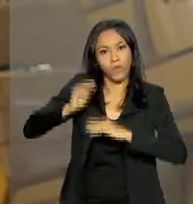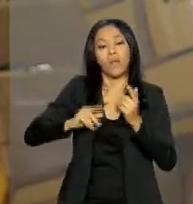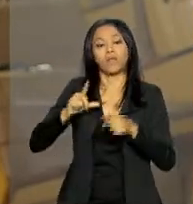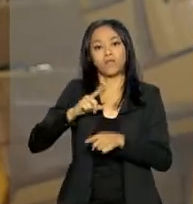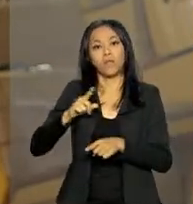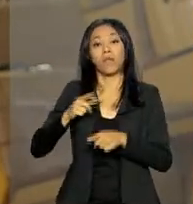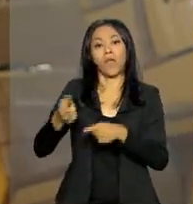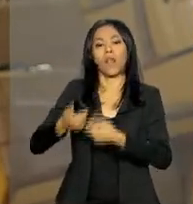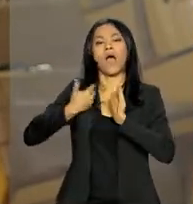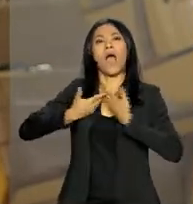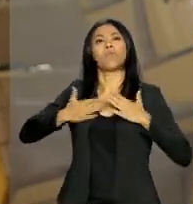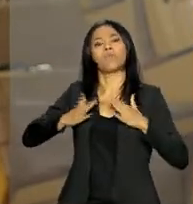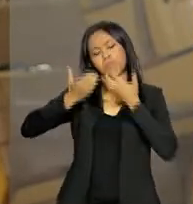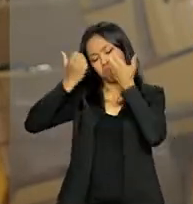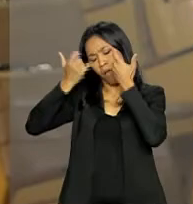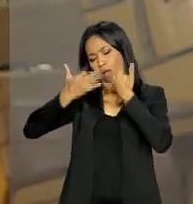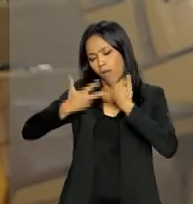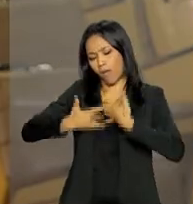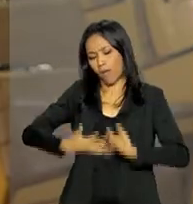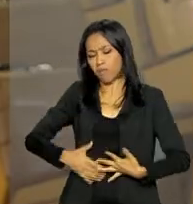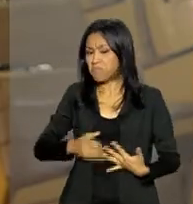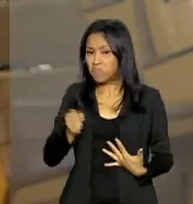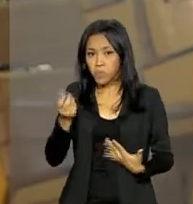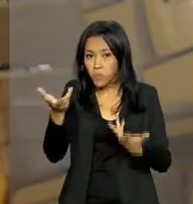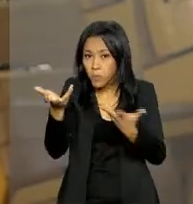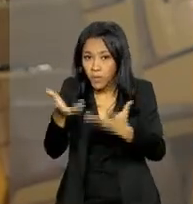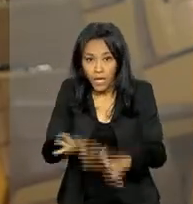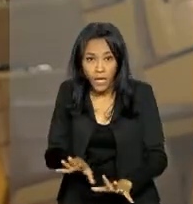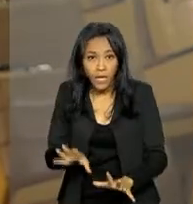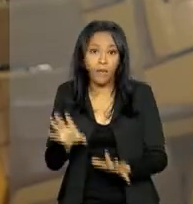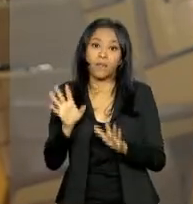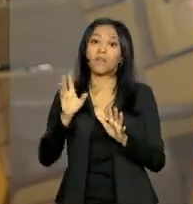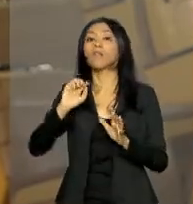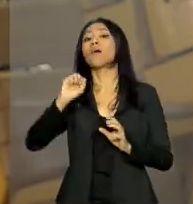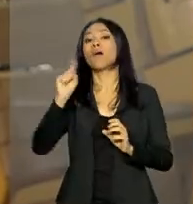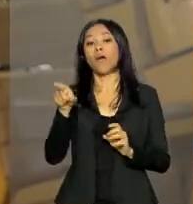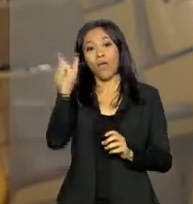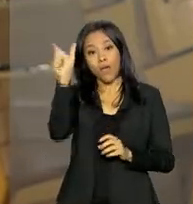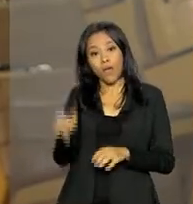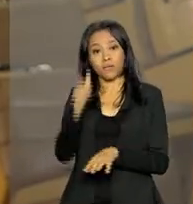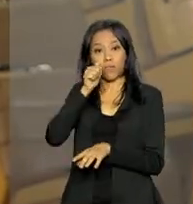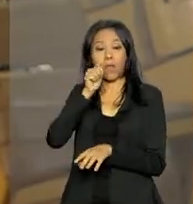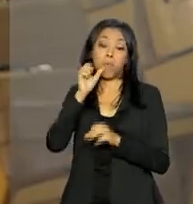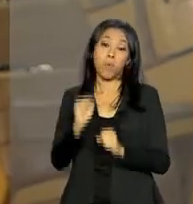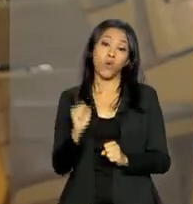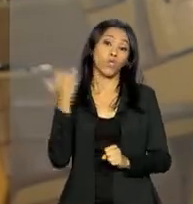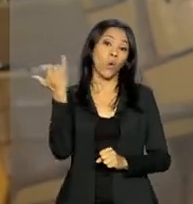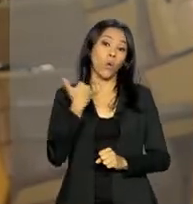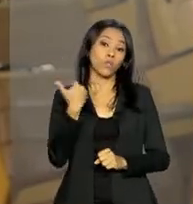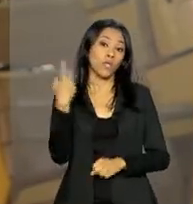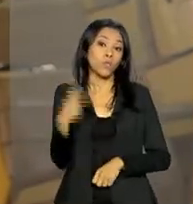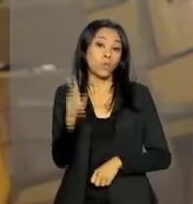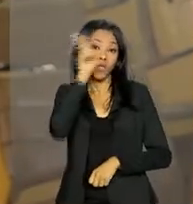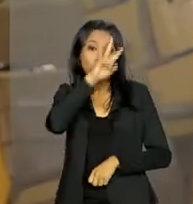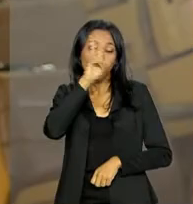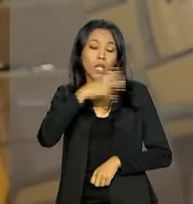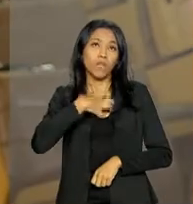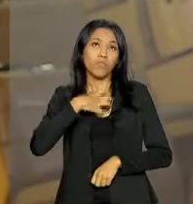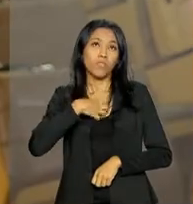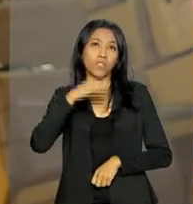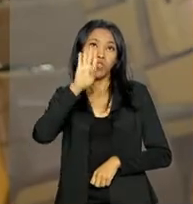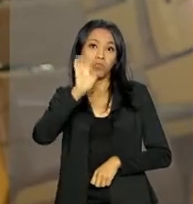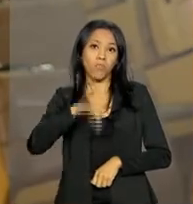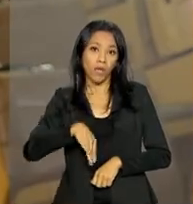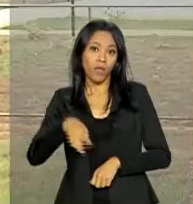se abre e fazer a sua denúncia se não quiser fazer um primeiro momento ela pode também contar a sua história na hora que ela sente à vontade ela